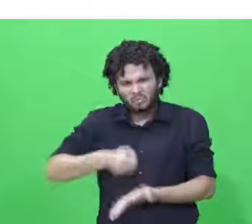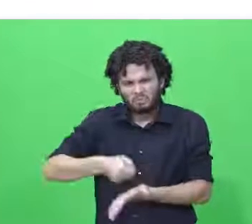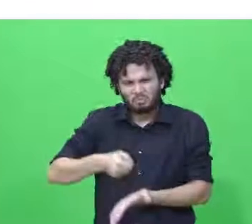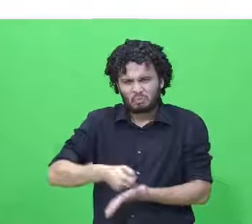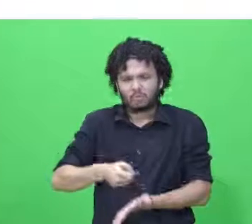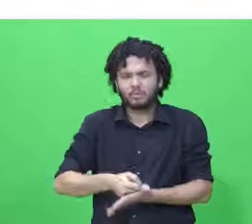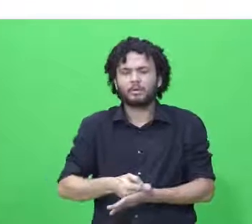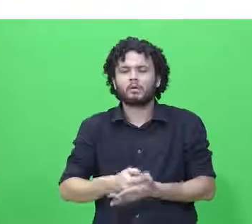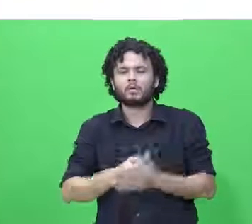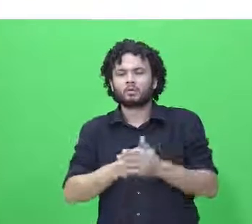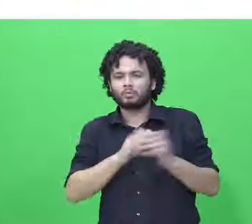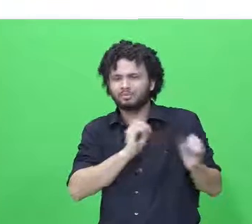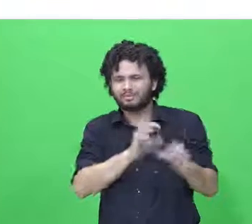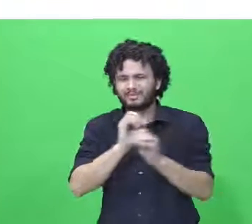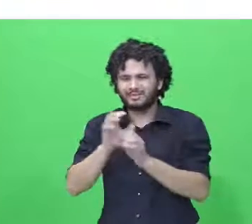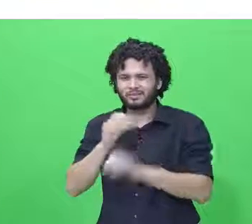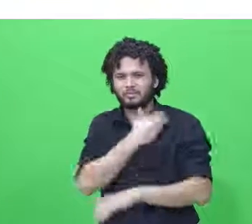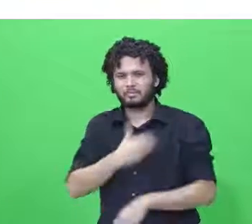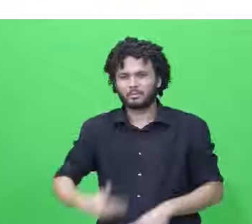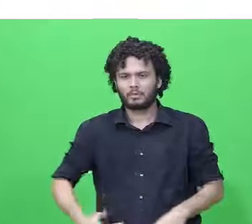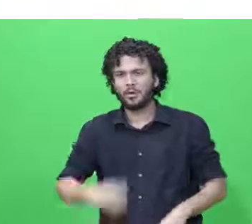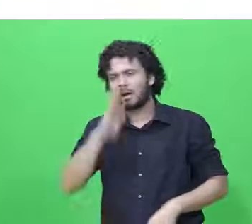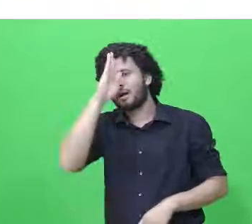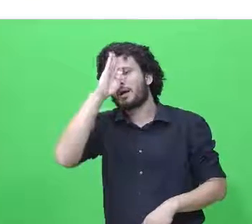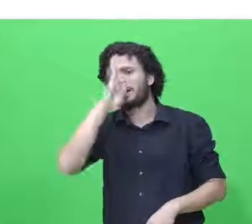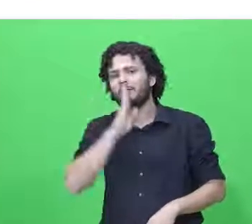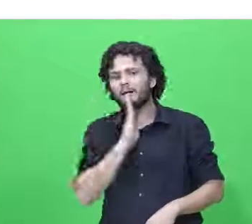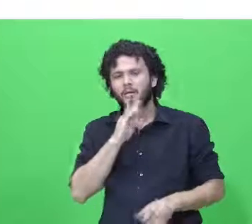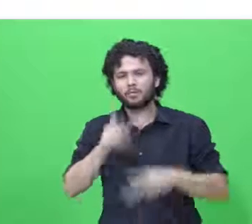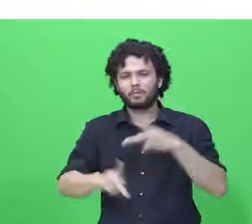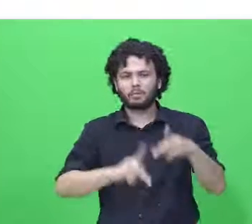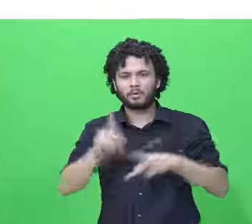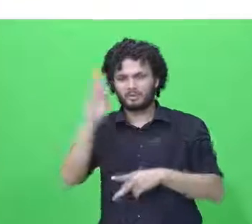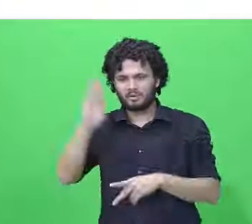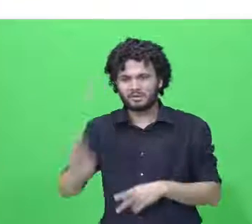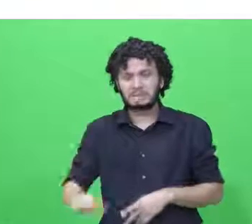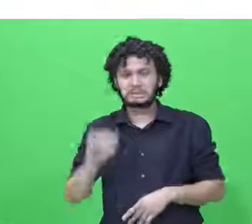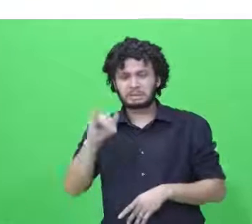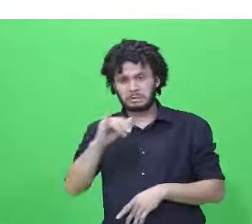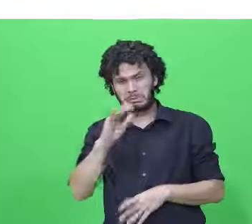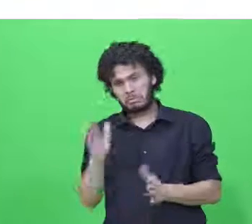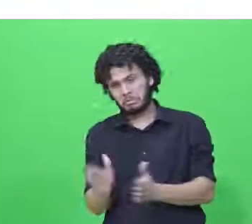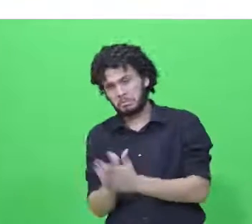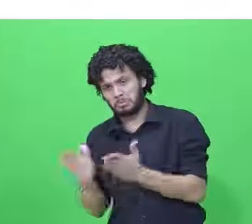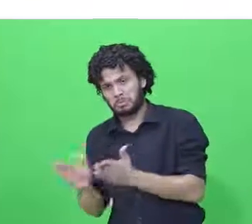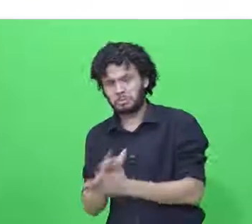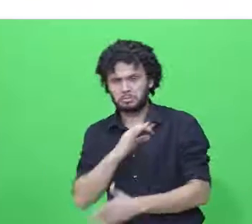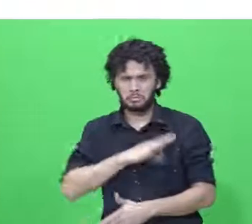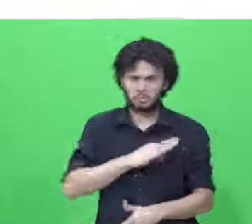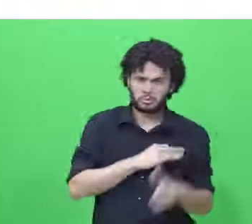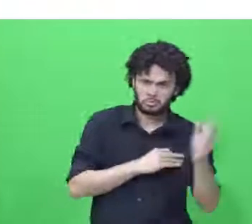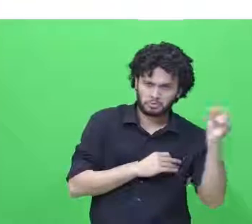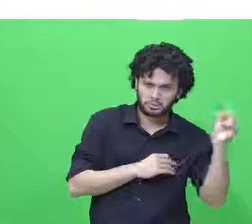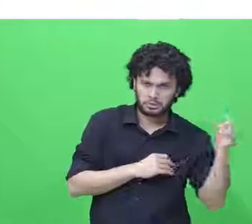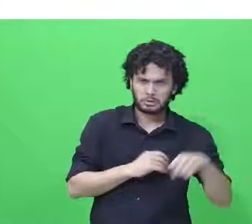público e gratuito a toda a população brasileira, não importando se tem renda ou não. Isso começa, então, no governo